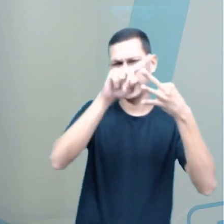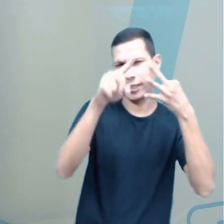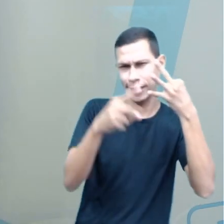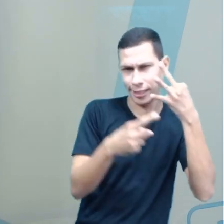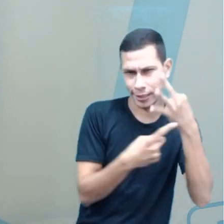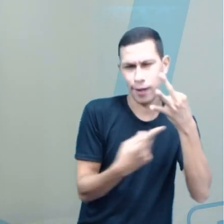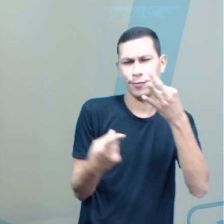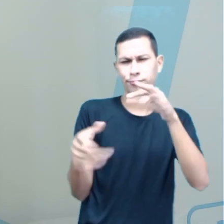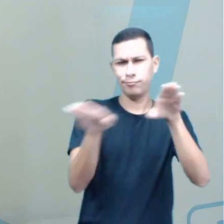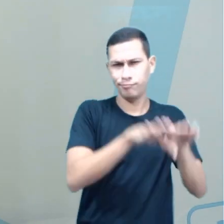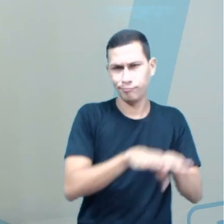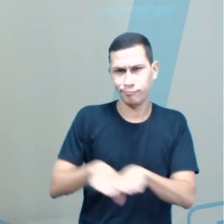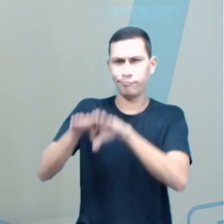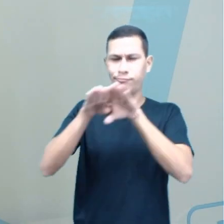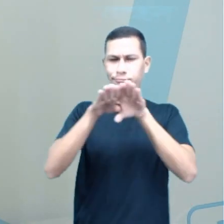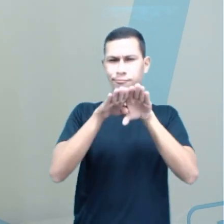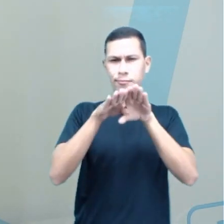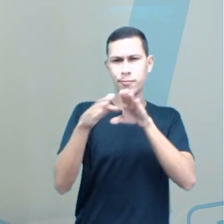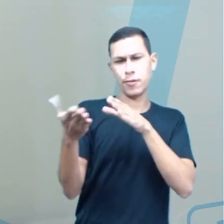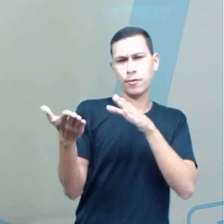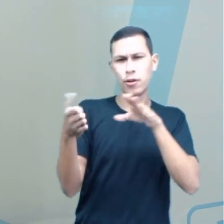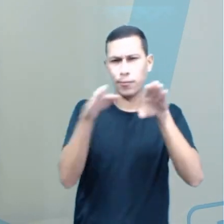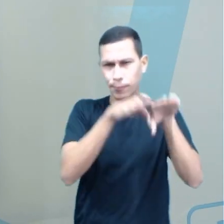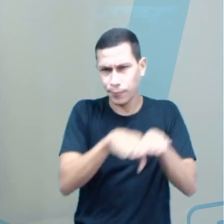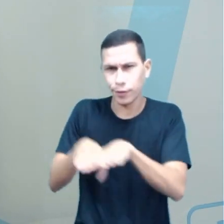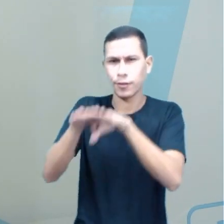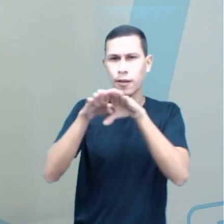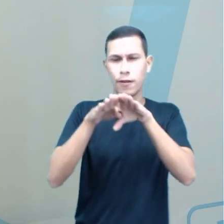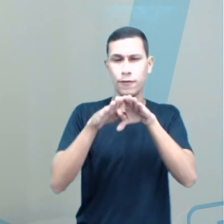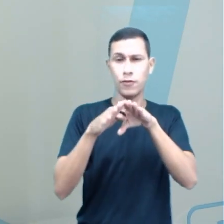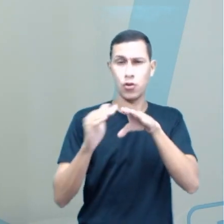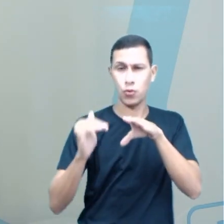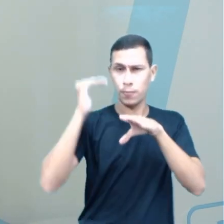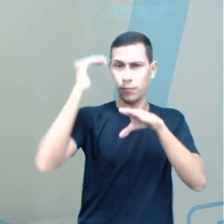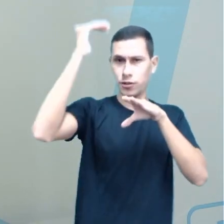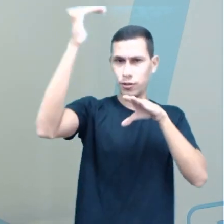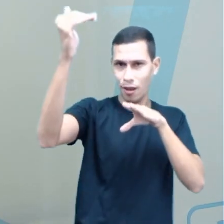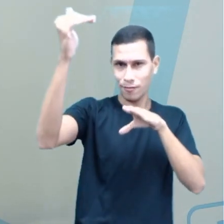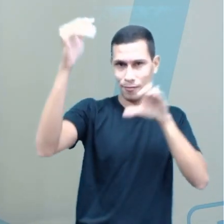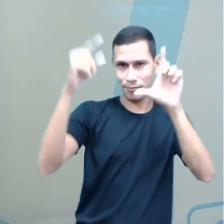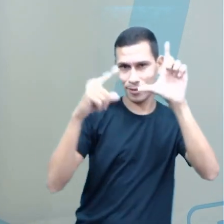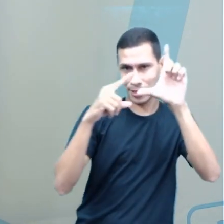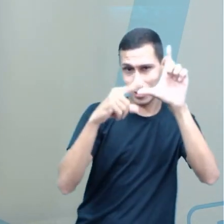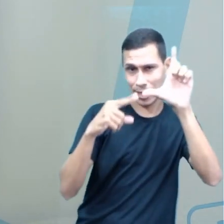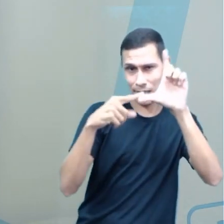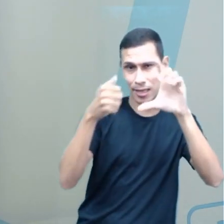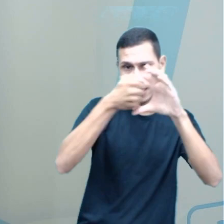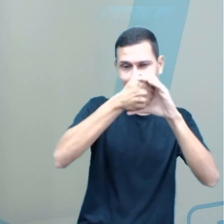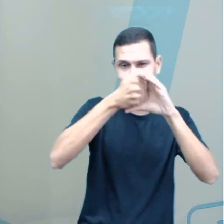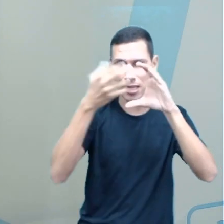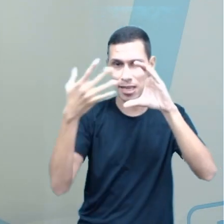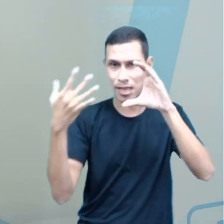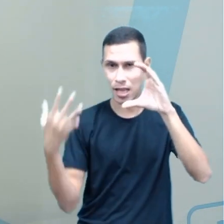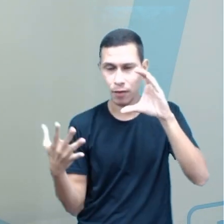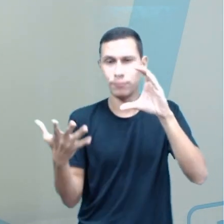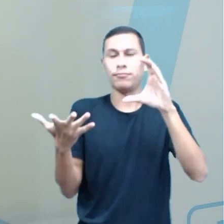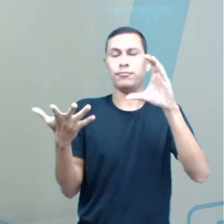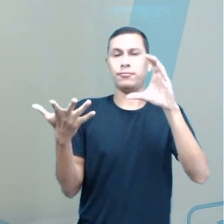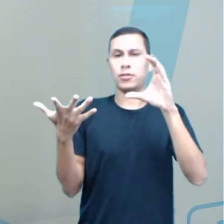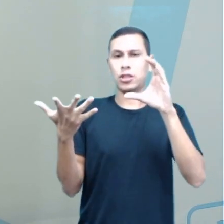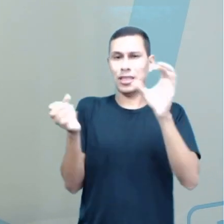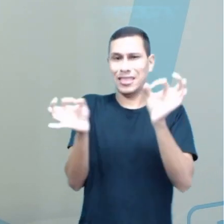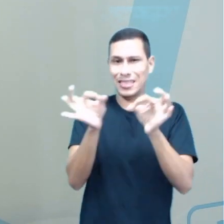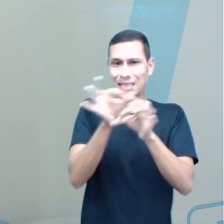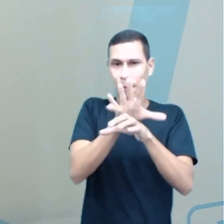disso, minha gente. Se o adjetivo acabar em Y e antes do Y a gente tiver uma consoante, a gente